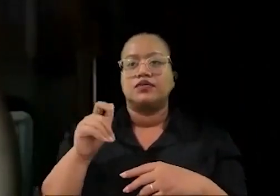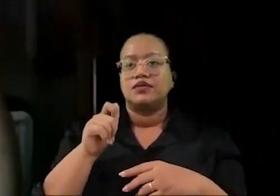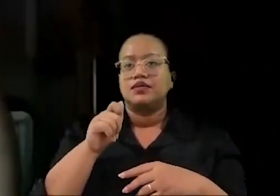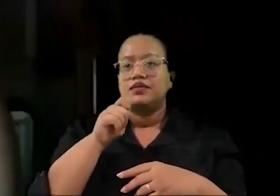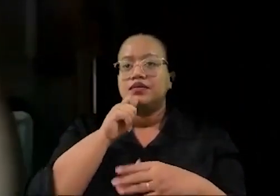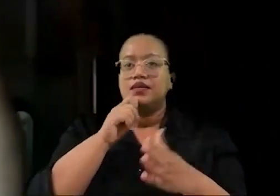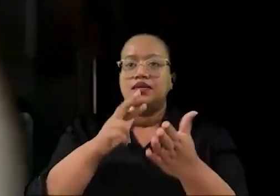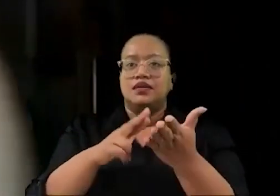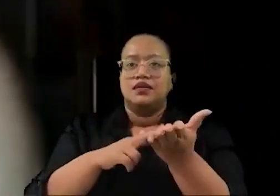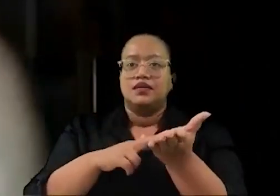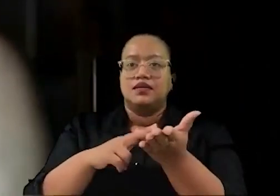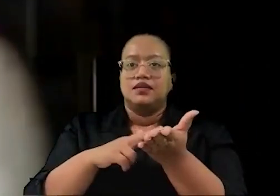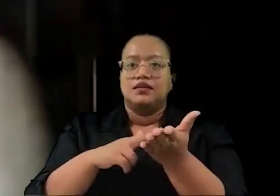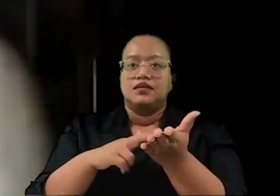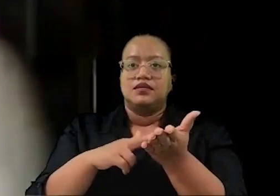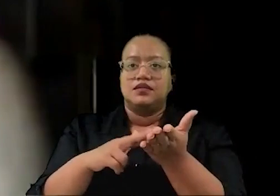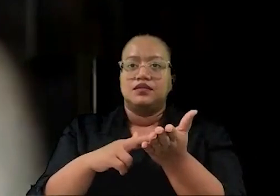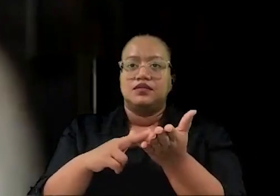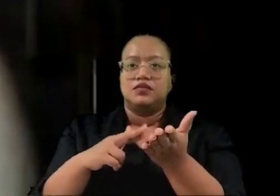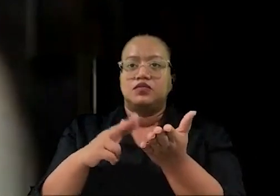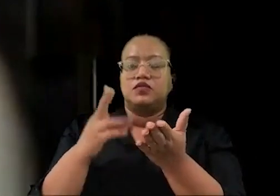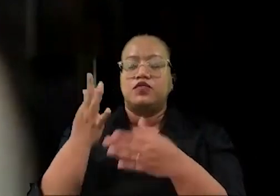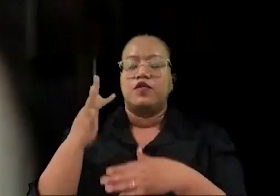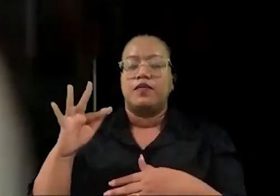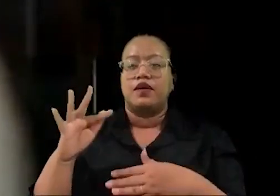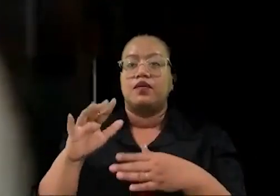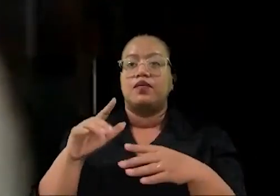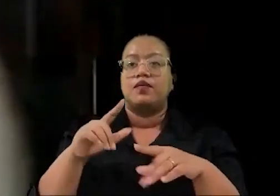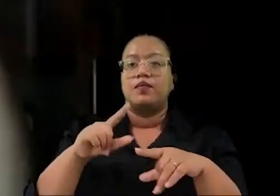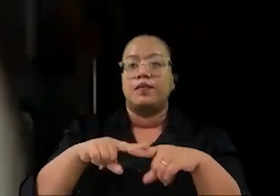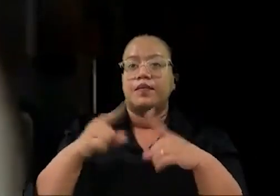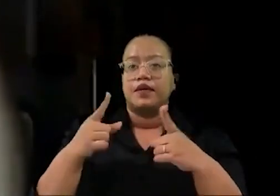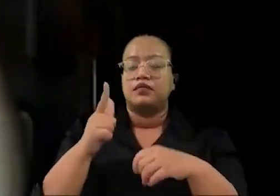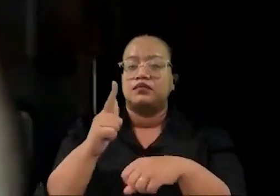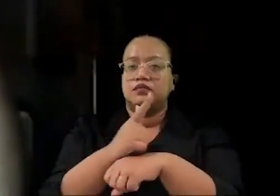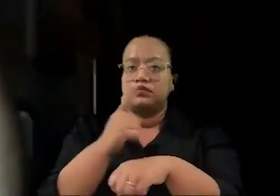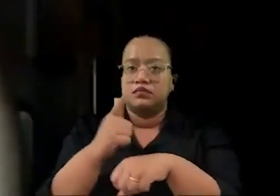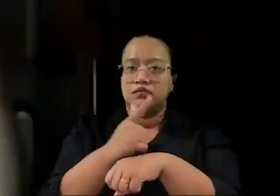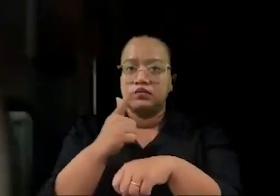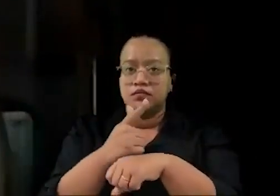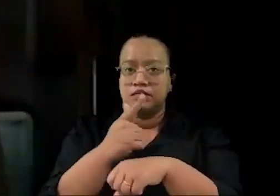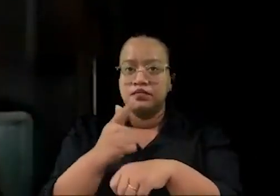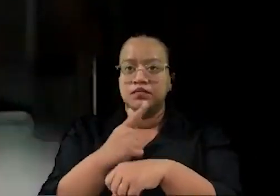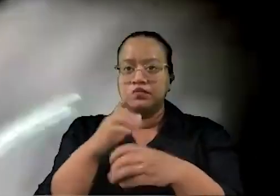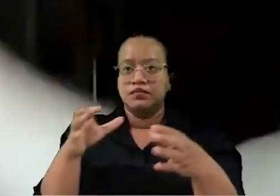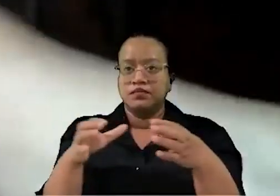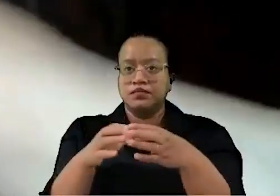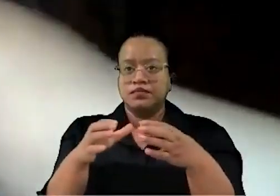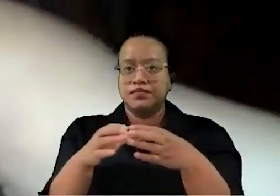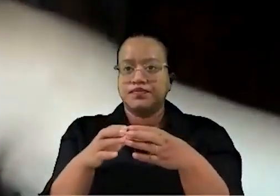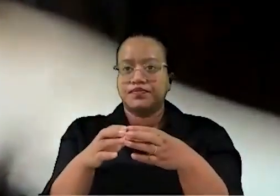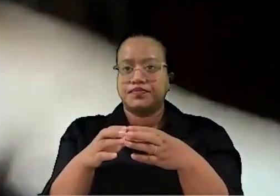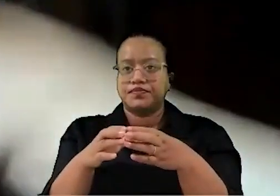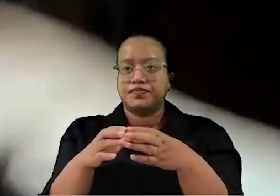na gestão do gabinete do Jefferson. Carlos, está com a palavra.